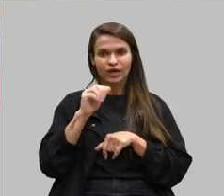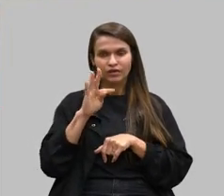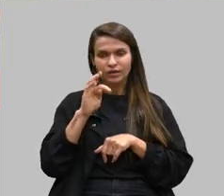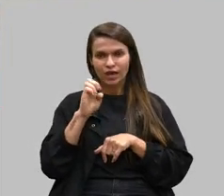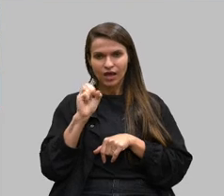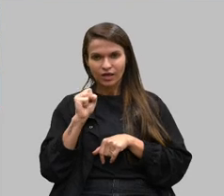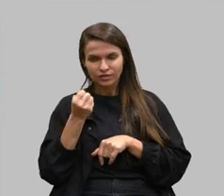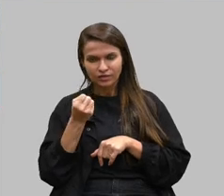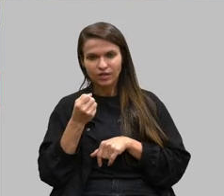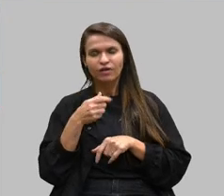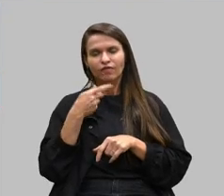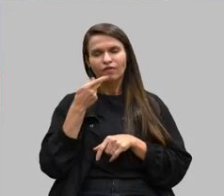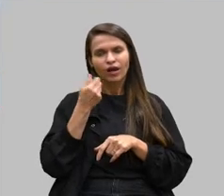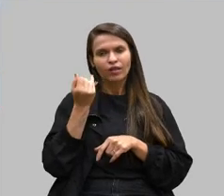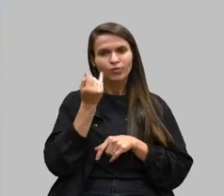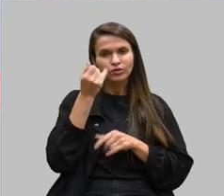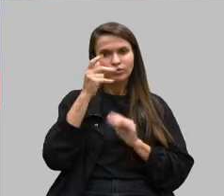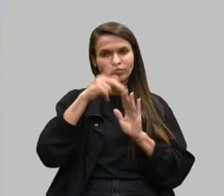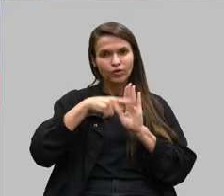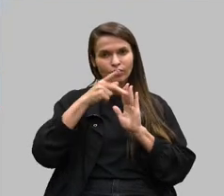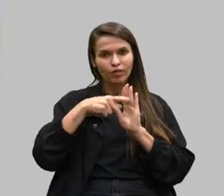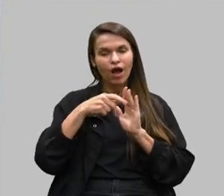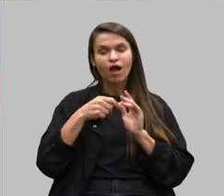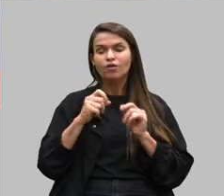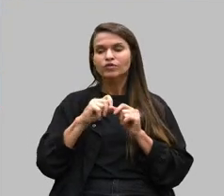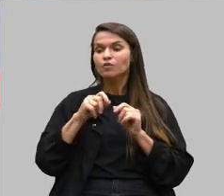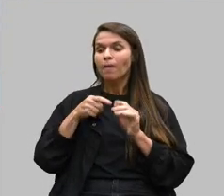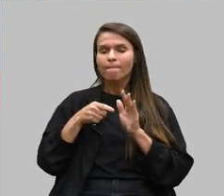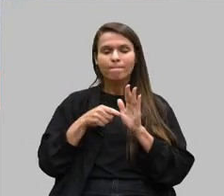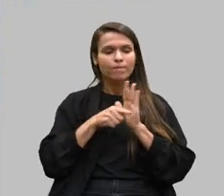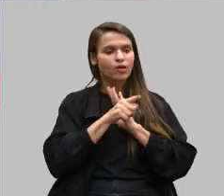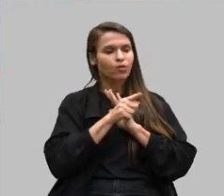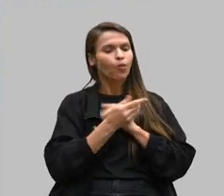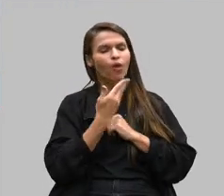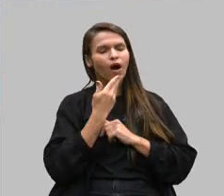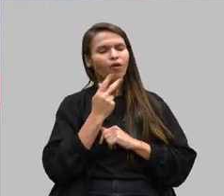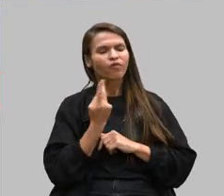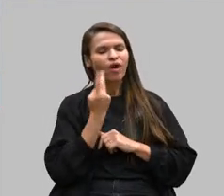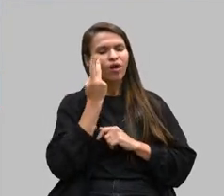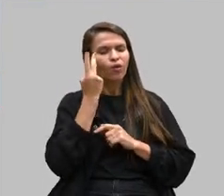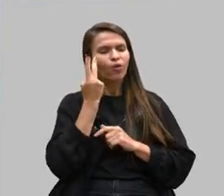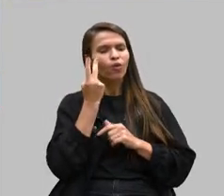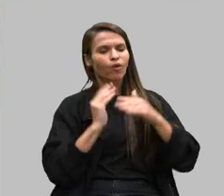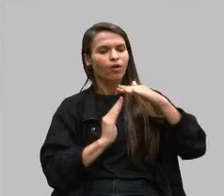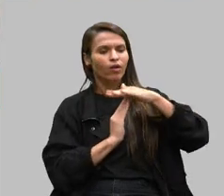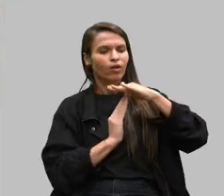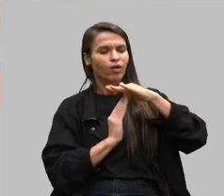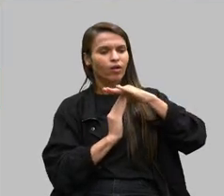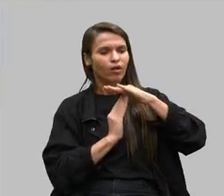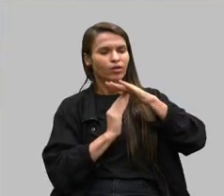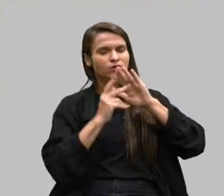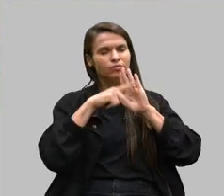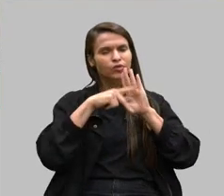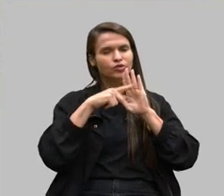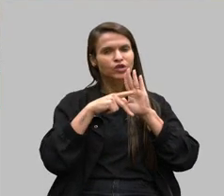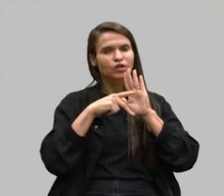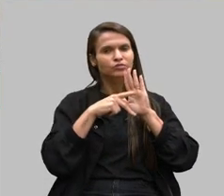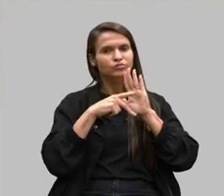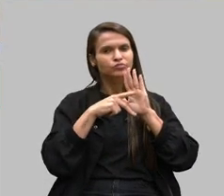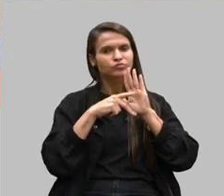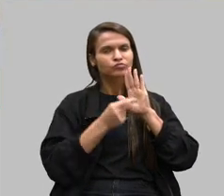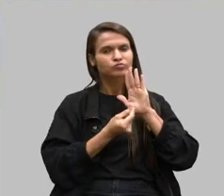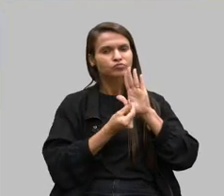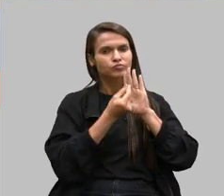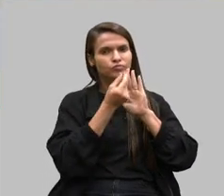falando da importância do projeto e eu fiz uma pergunta qual é o valor presente líquido desse projeto Qual é o vpl desse